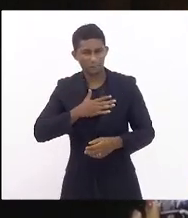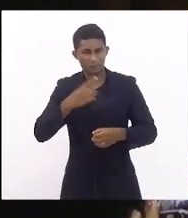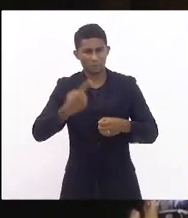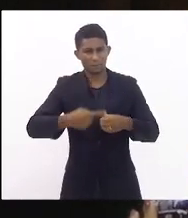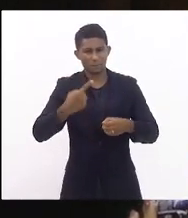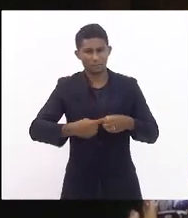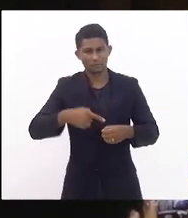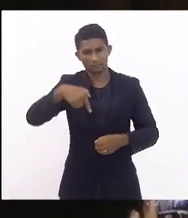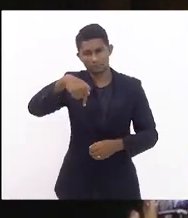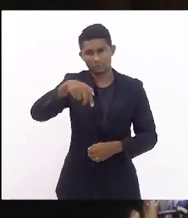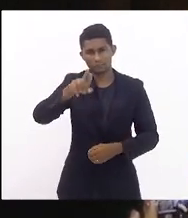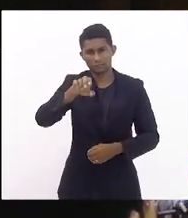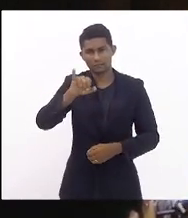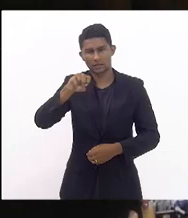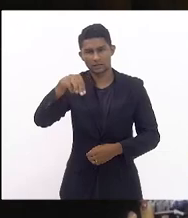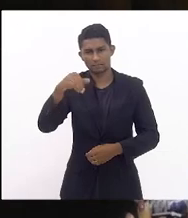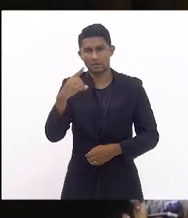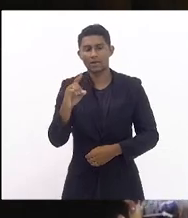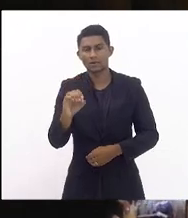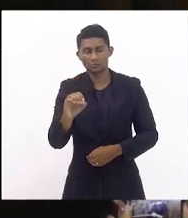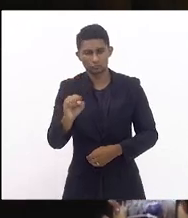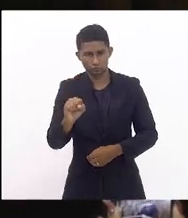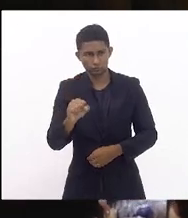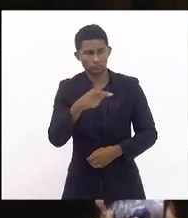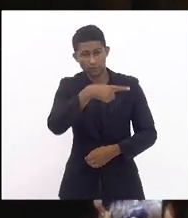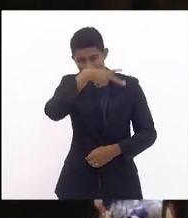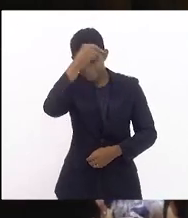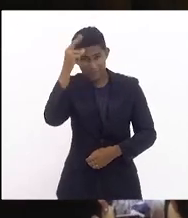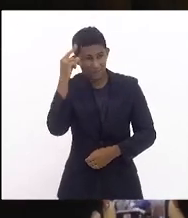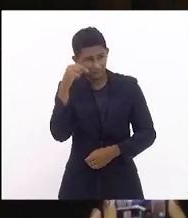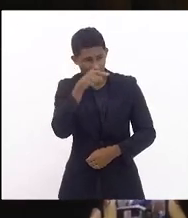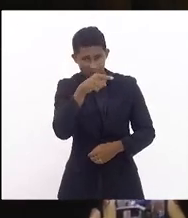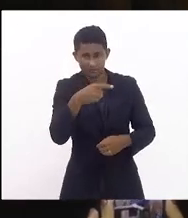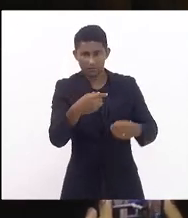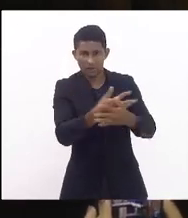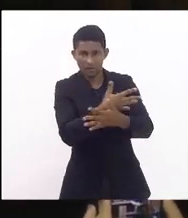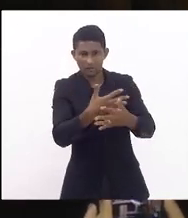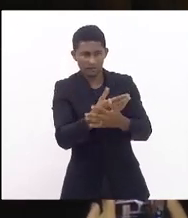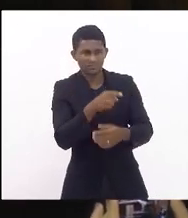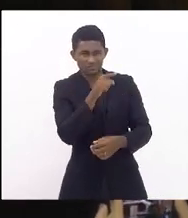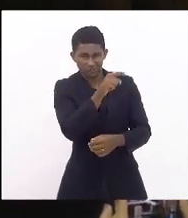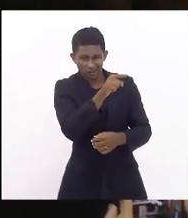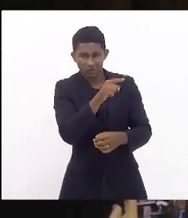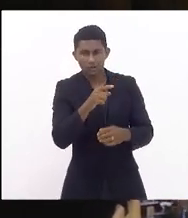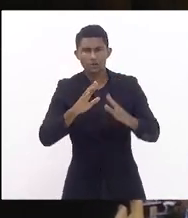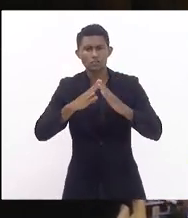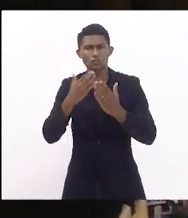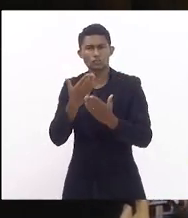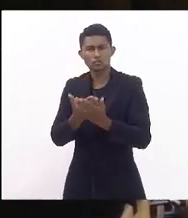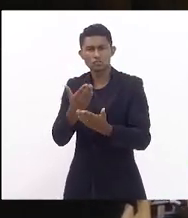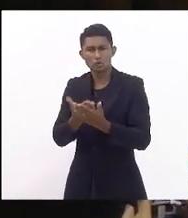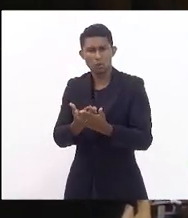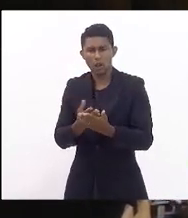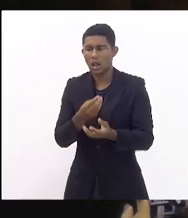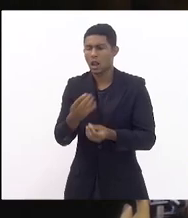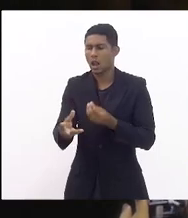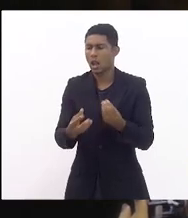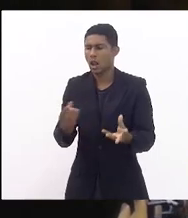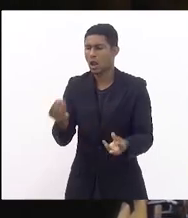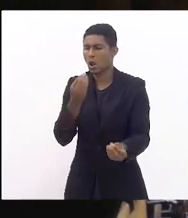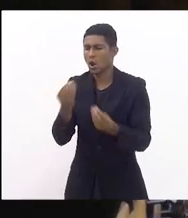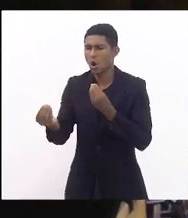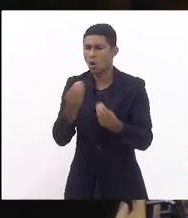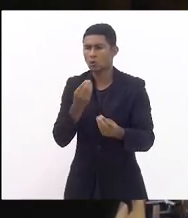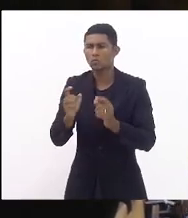Queimados, onde o prefeito da cidade estava dando como merenda, deputado Valdec, bananas